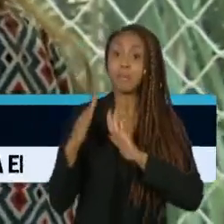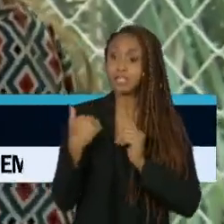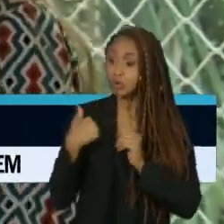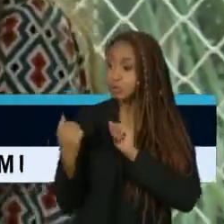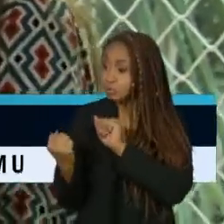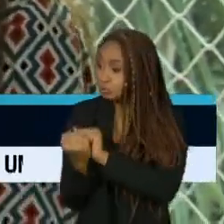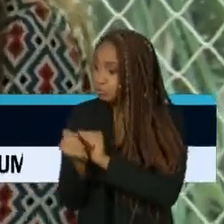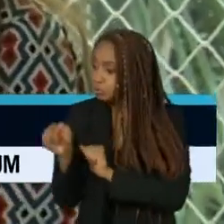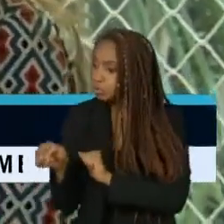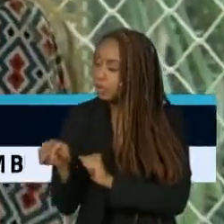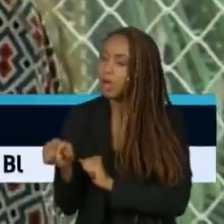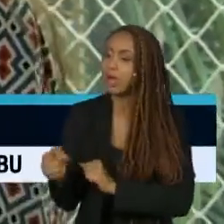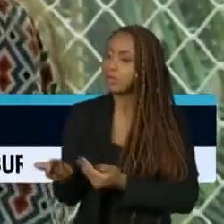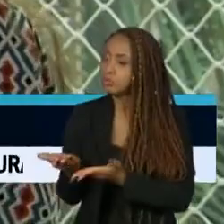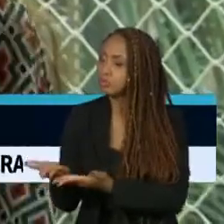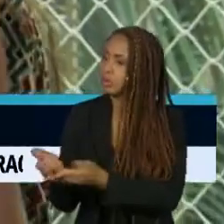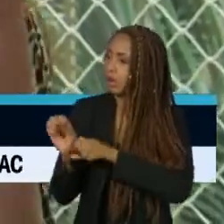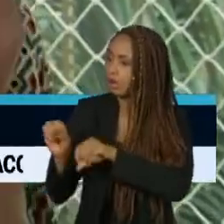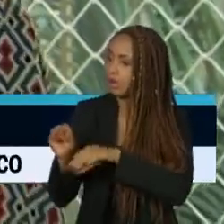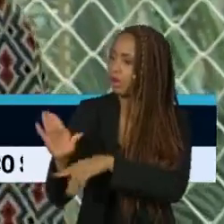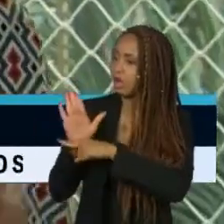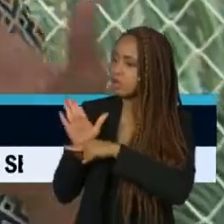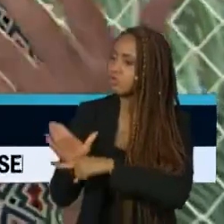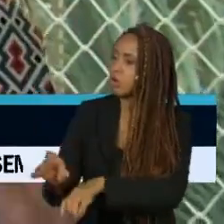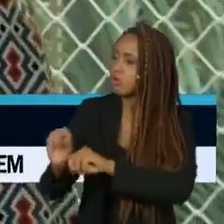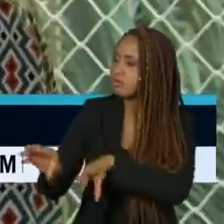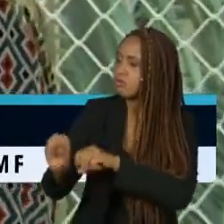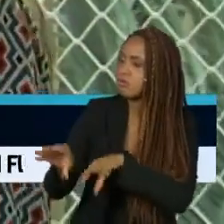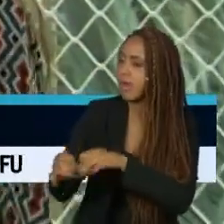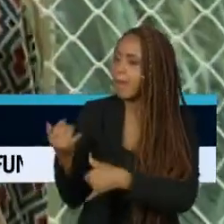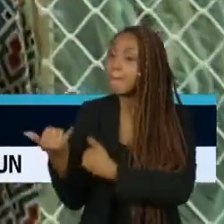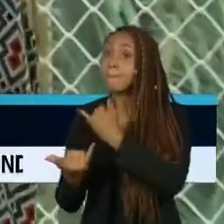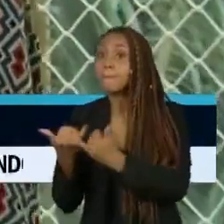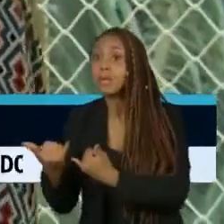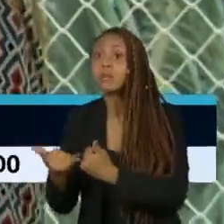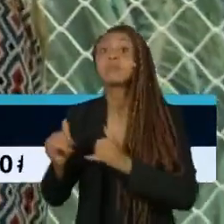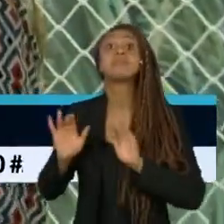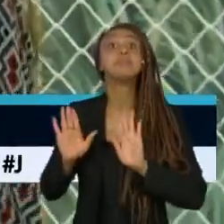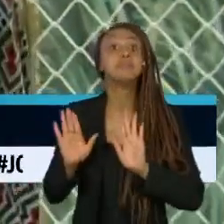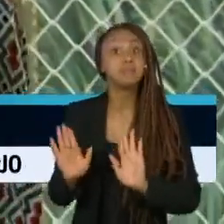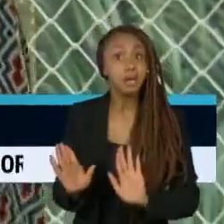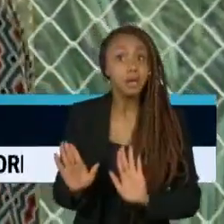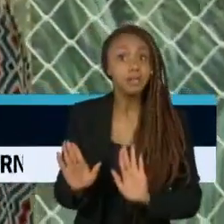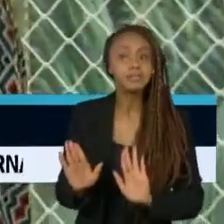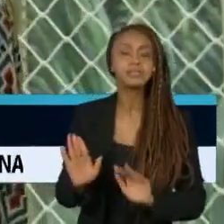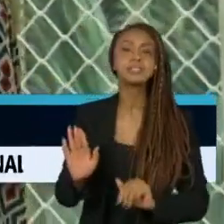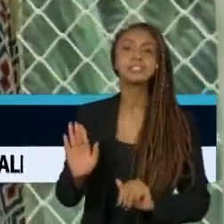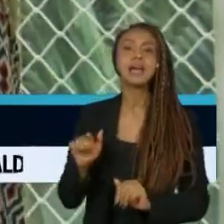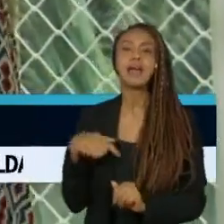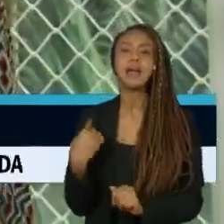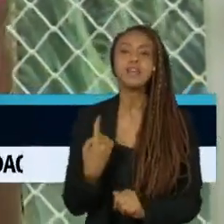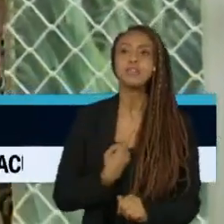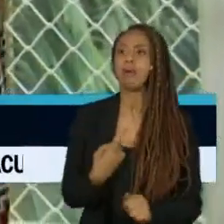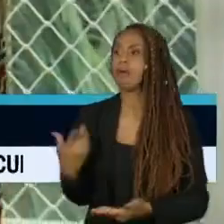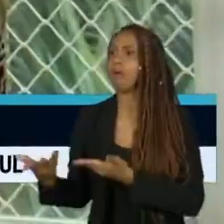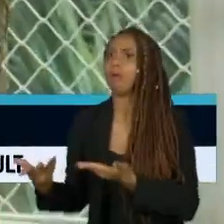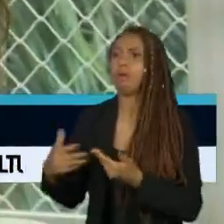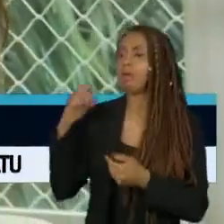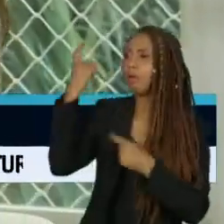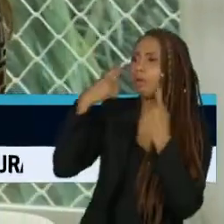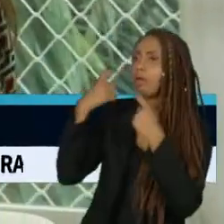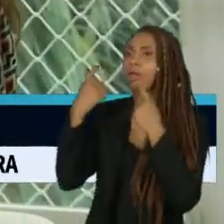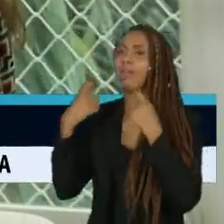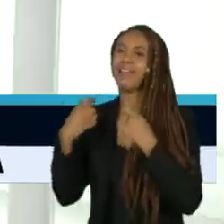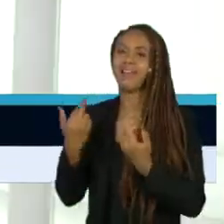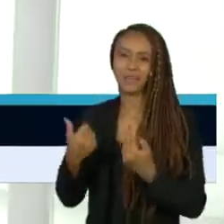ele. Então eu ajudo, eu educo, eu quero saber, eu brinco com ele. Mas a gente não tem aquela correria, aquela preocupação